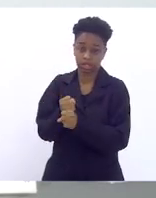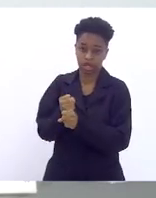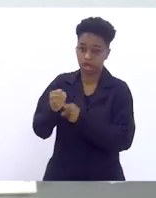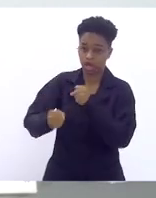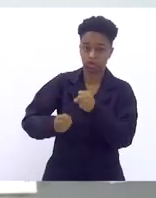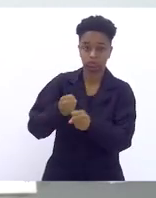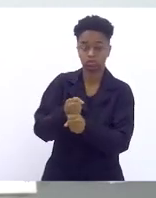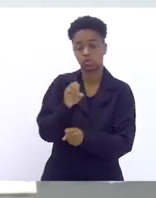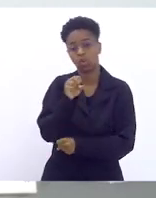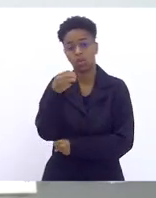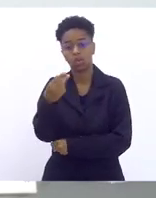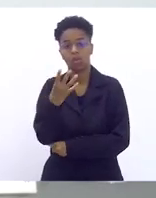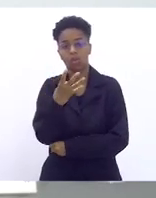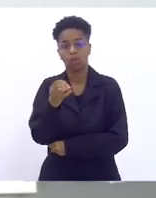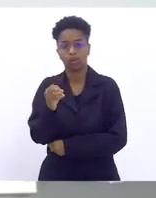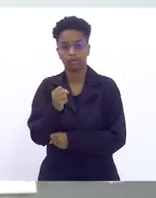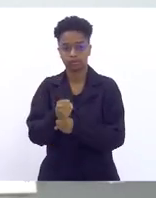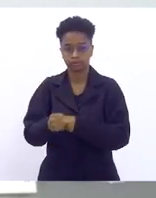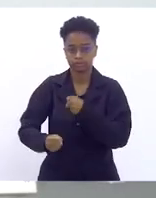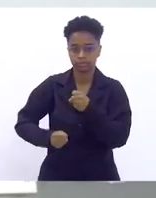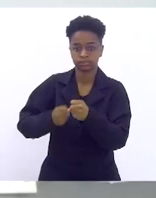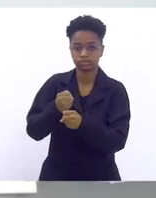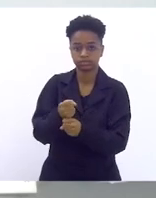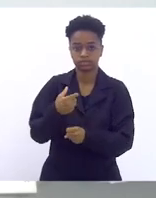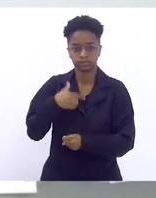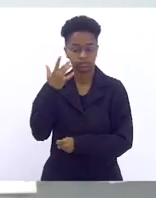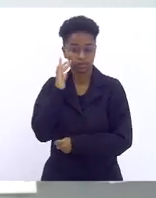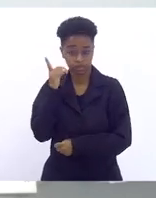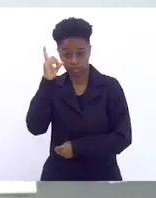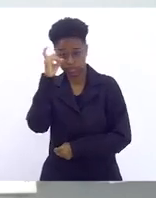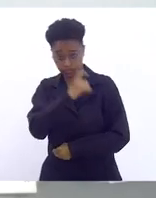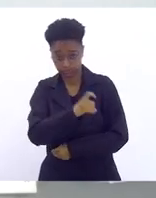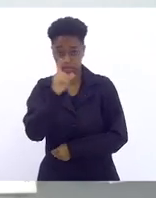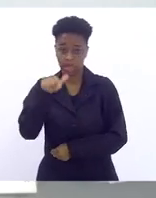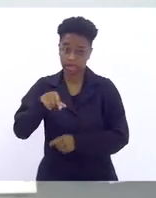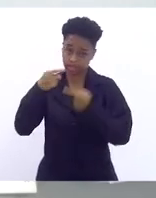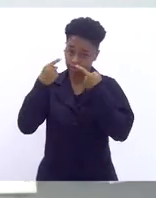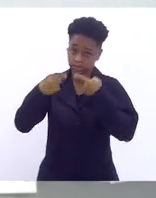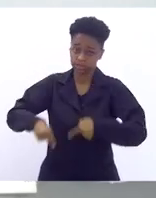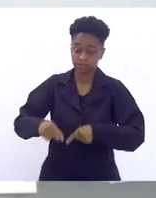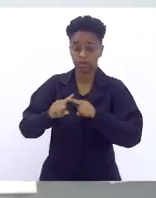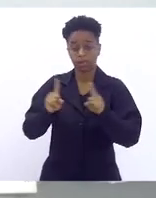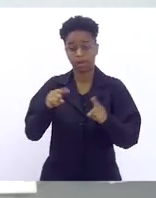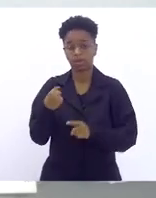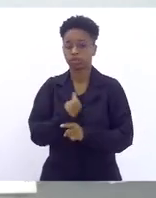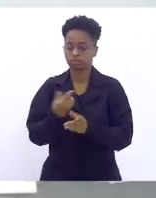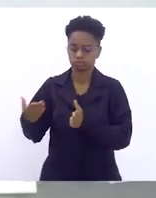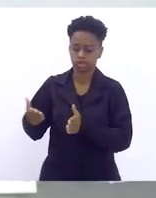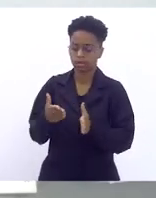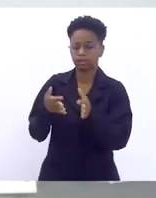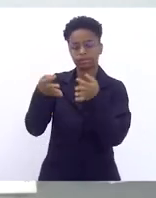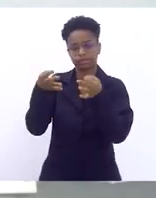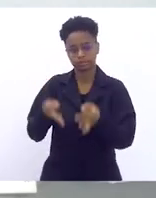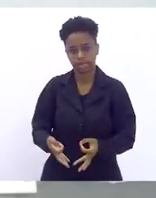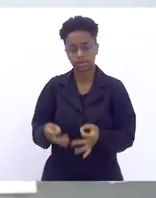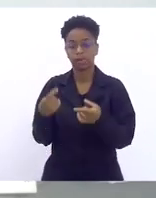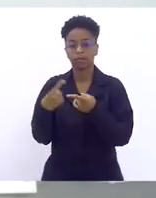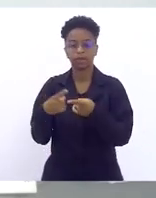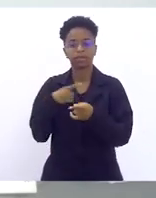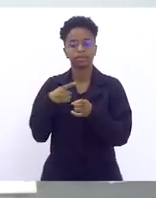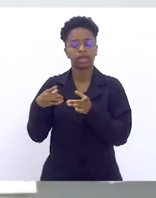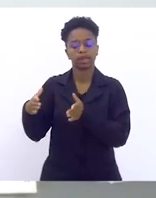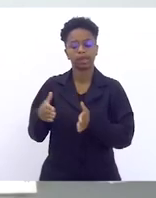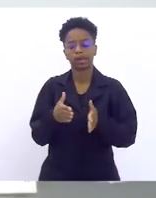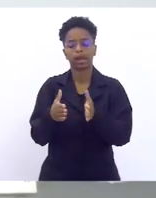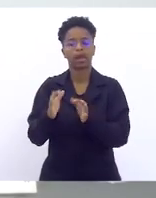ou 40 anos acho difícil é um desafio mas estamos no caminho certo porque temos os trilhos